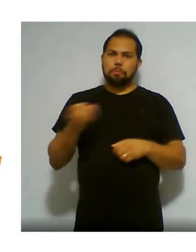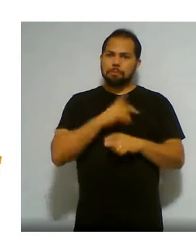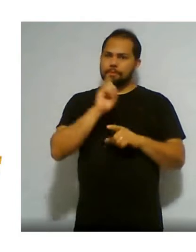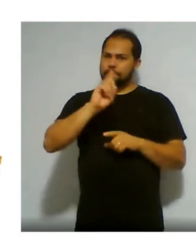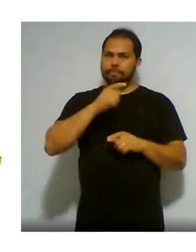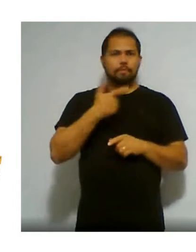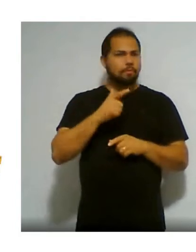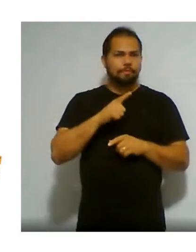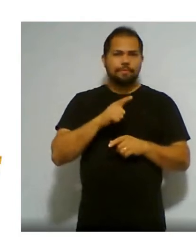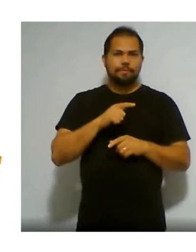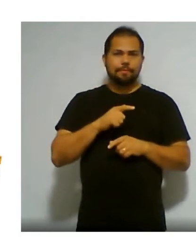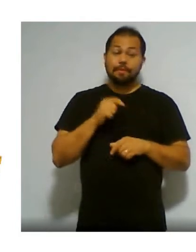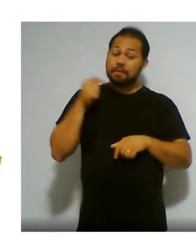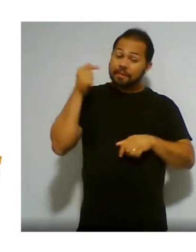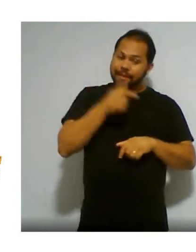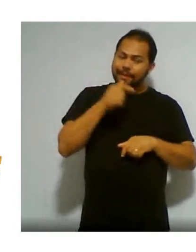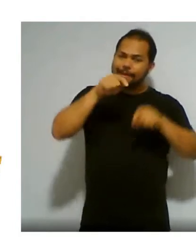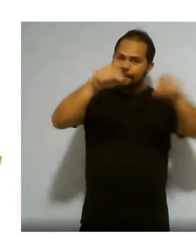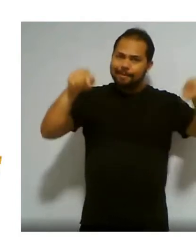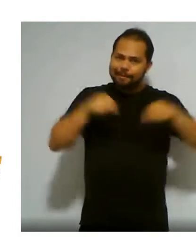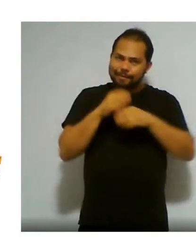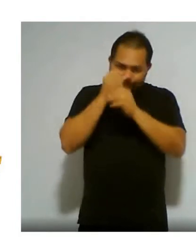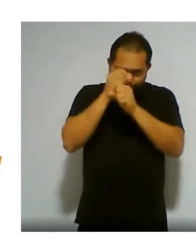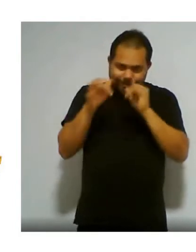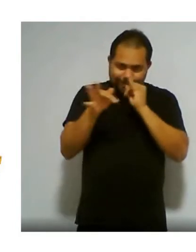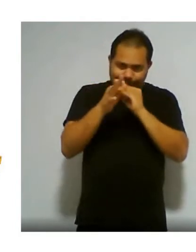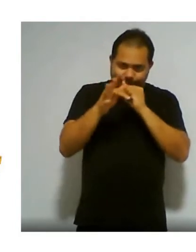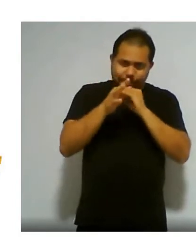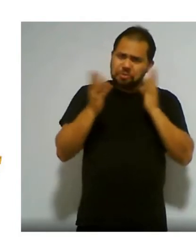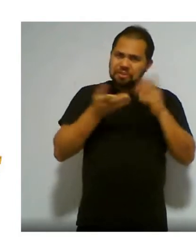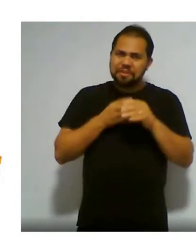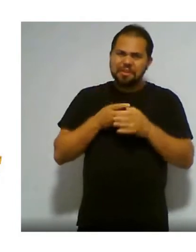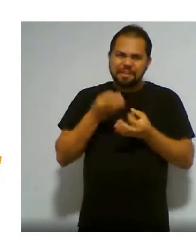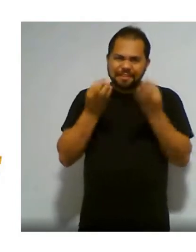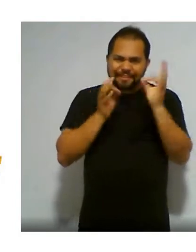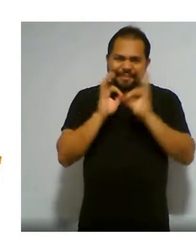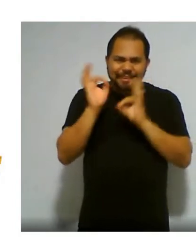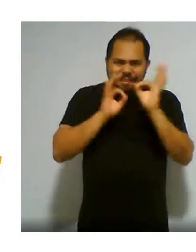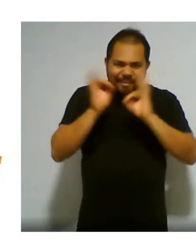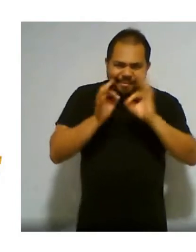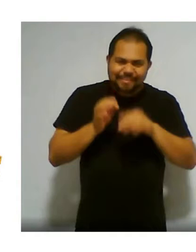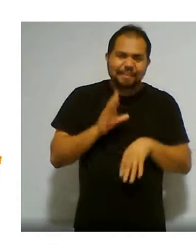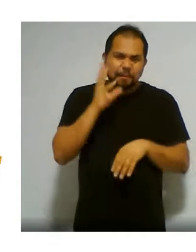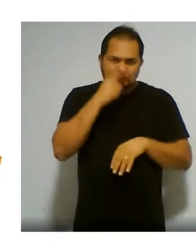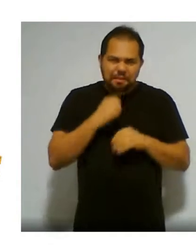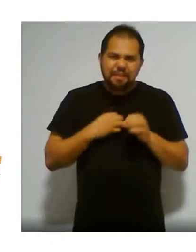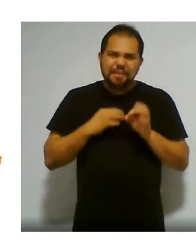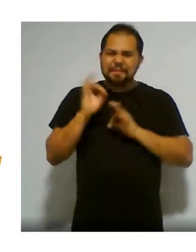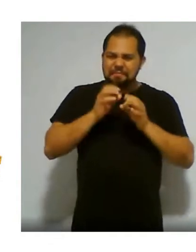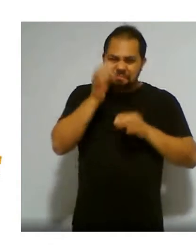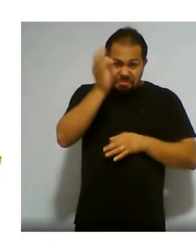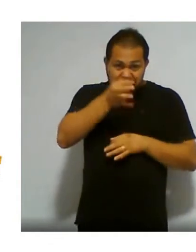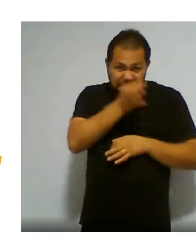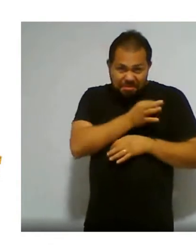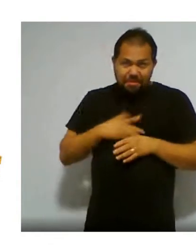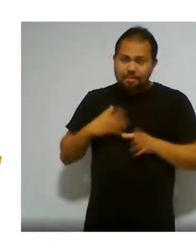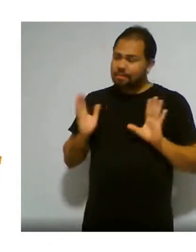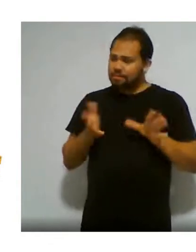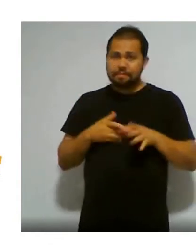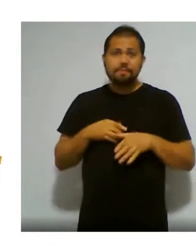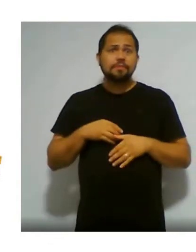Porque aqui já vem bonitinho, ó. Então aqui já tem a saída da parte de áudio, de fone e microfone. Essa